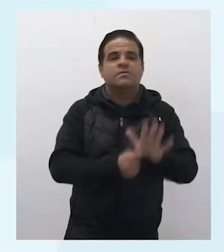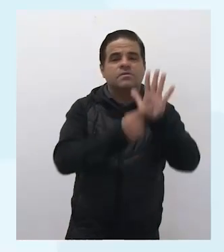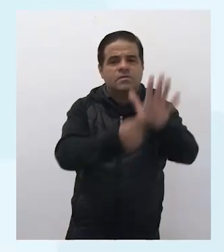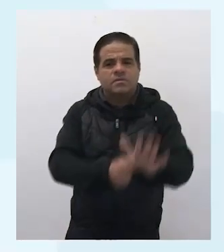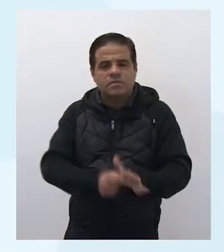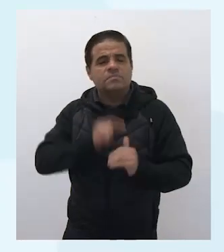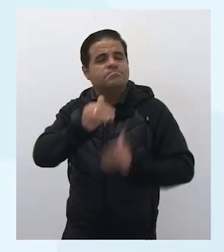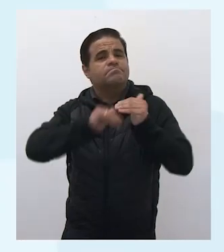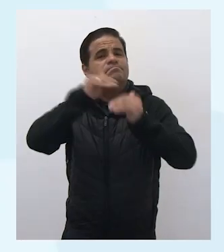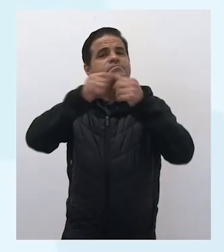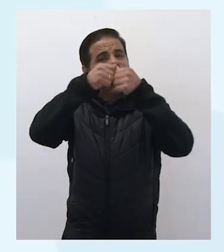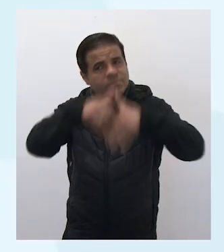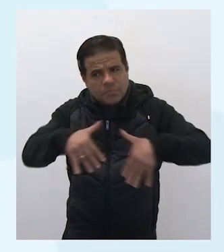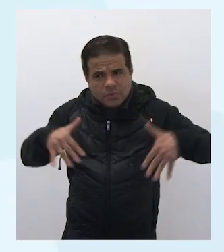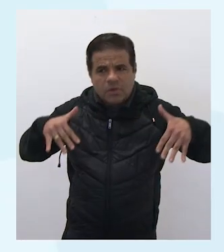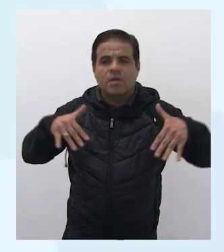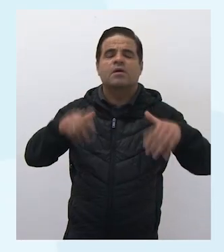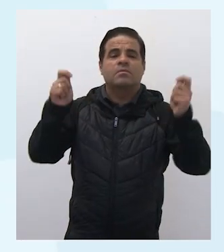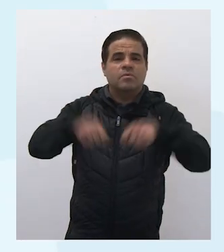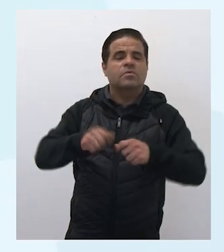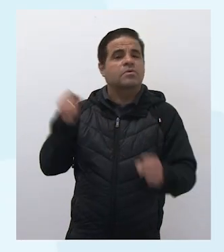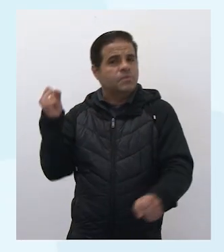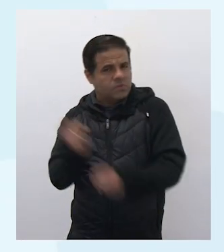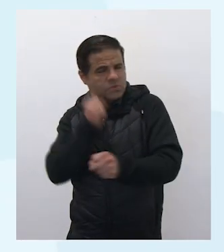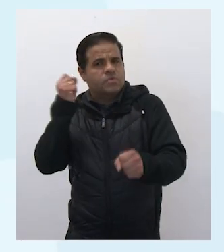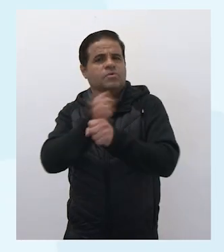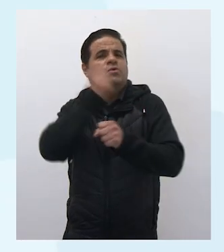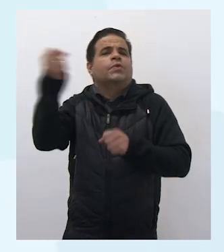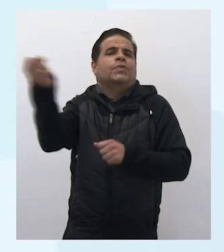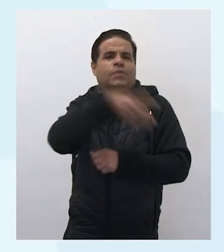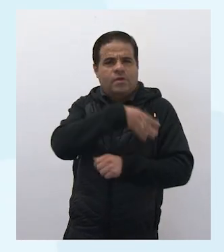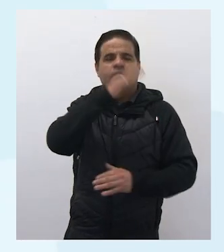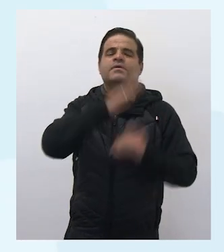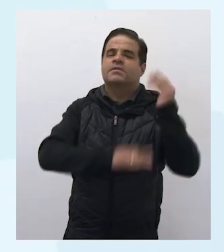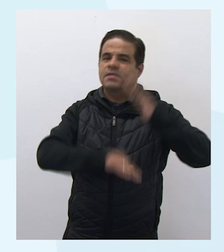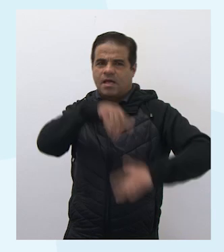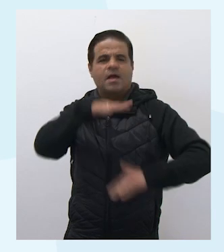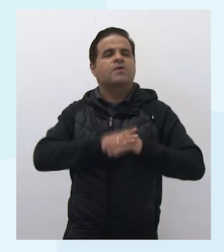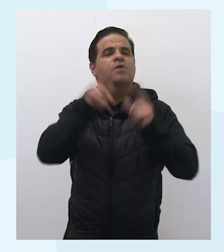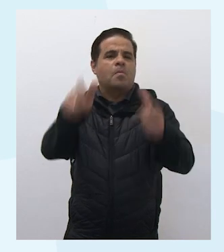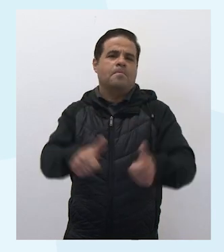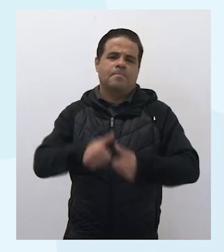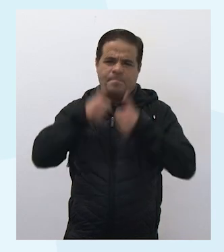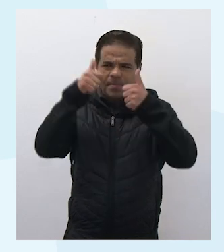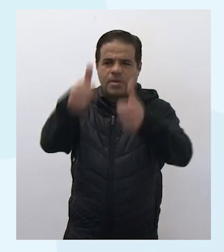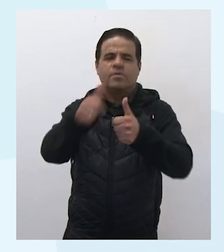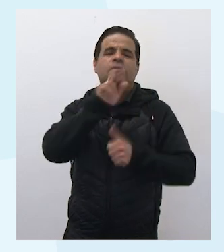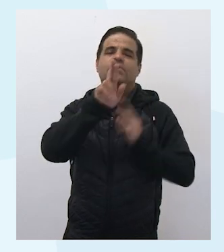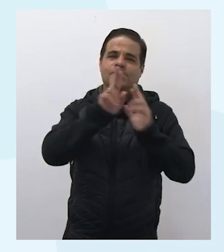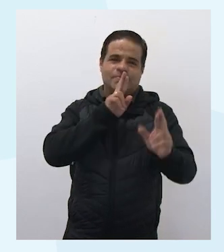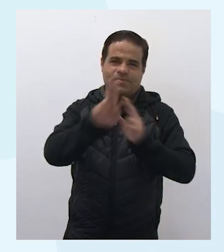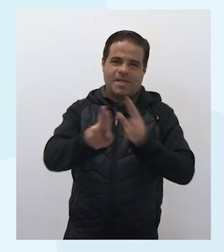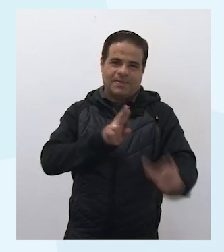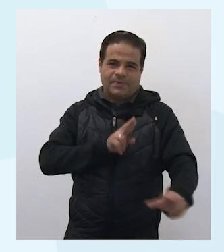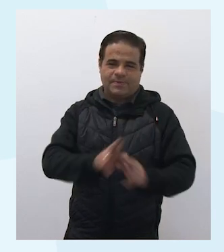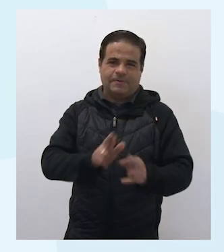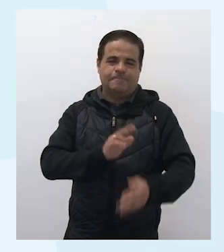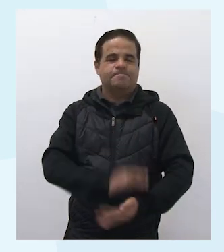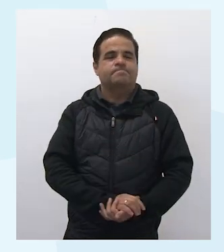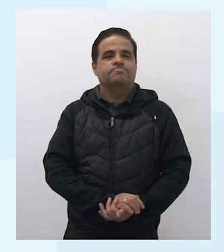desempenho e fluxo visando a construção de novas ações para a melhoria de resultados.